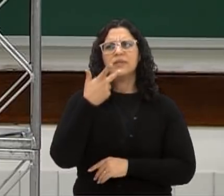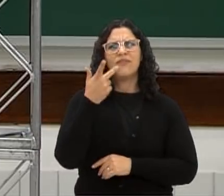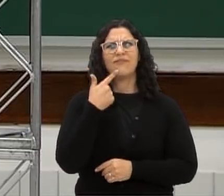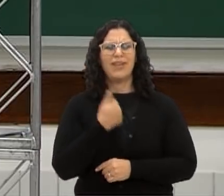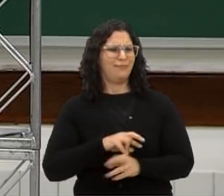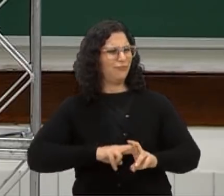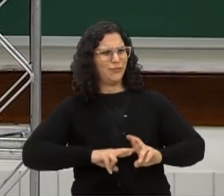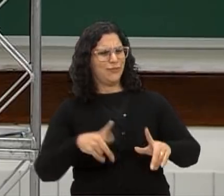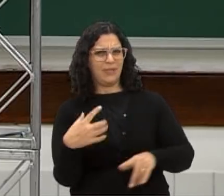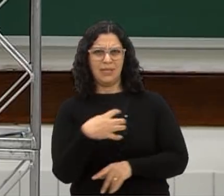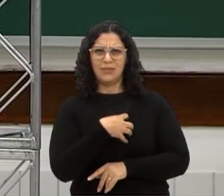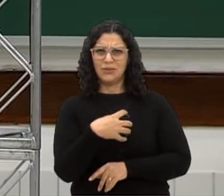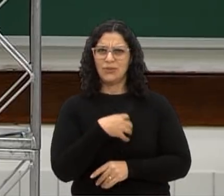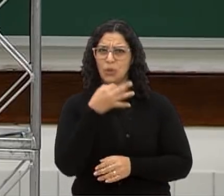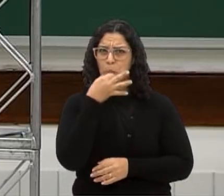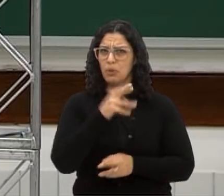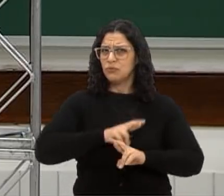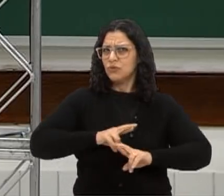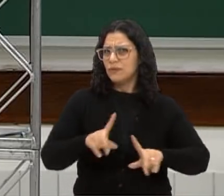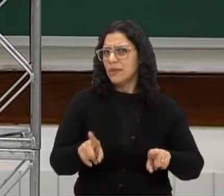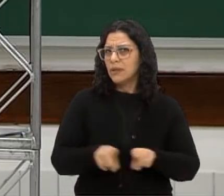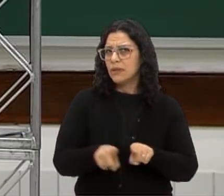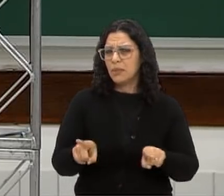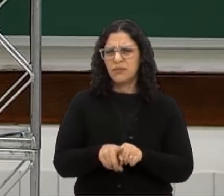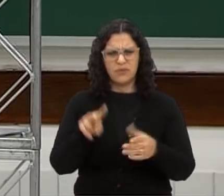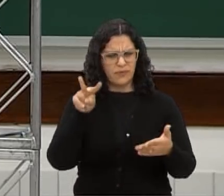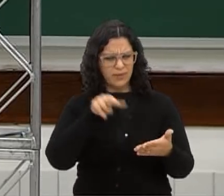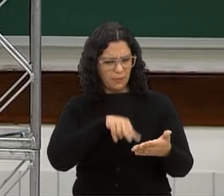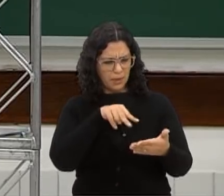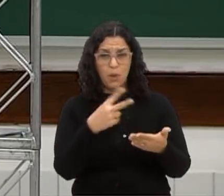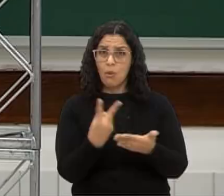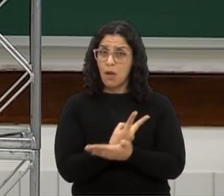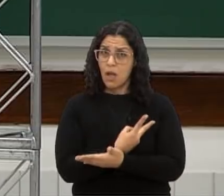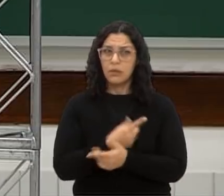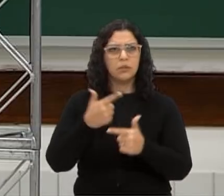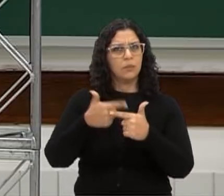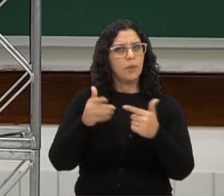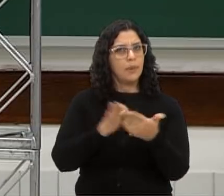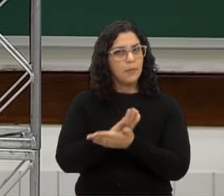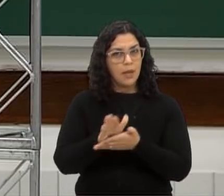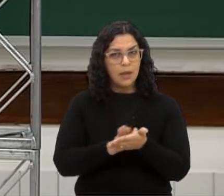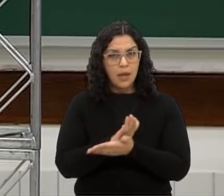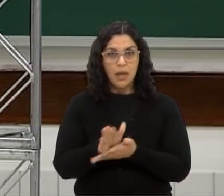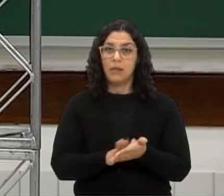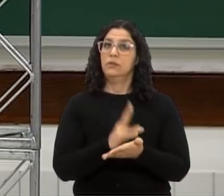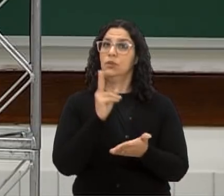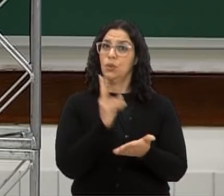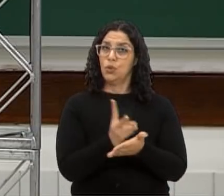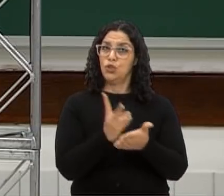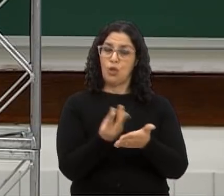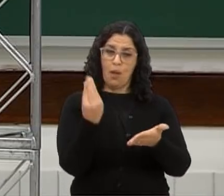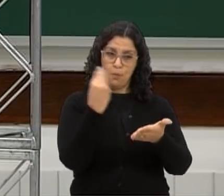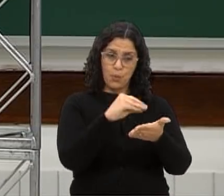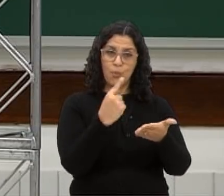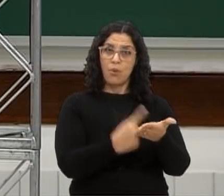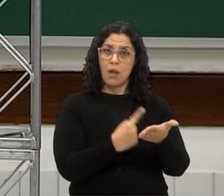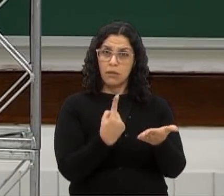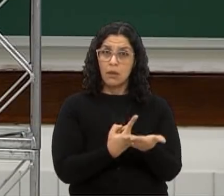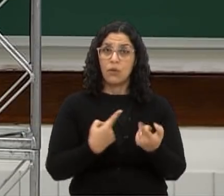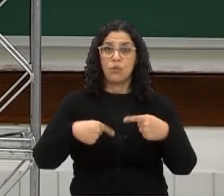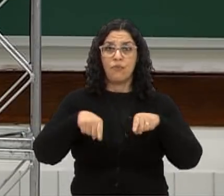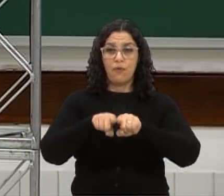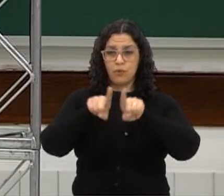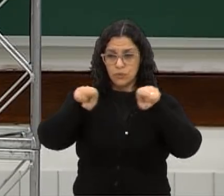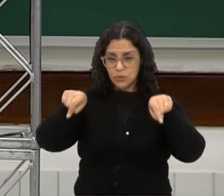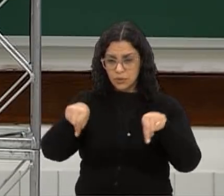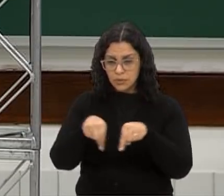assim muito diferente ou colocou algo que você viu que está errado, não tem problema. Deixa no seu caderno, porque quando a gente voltar em sala, a